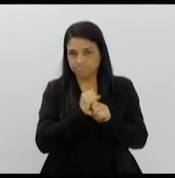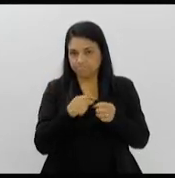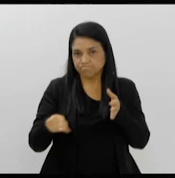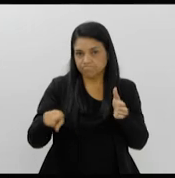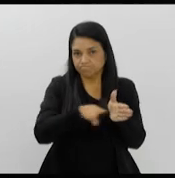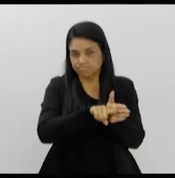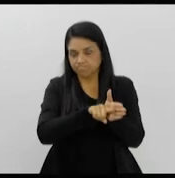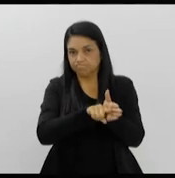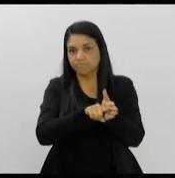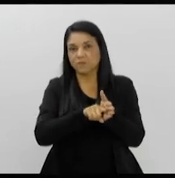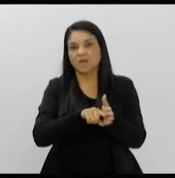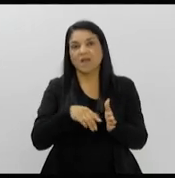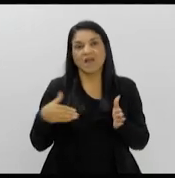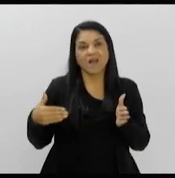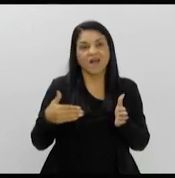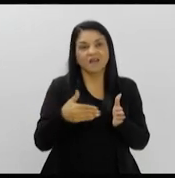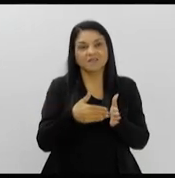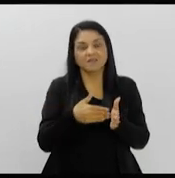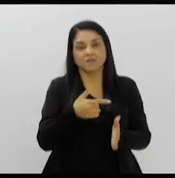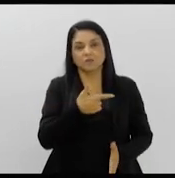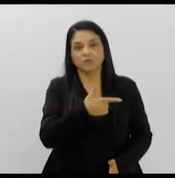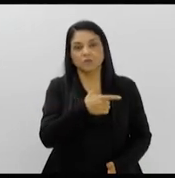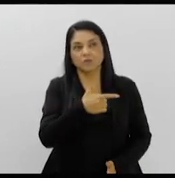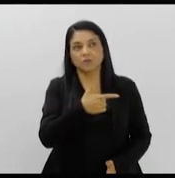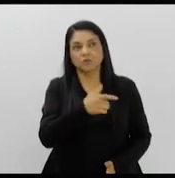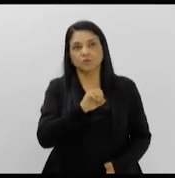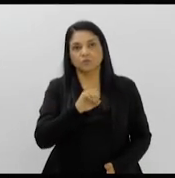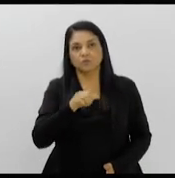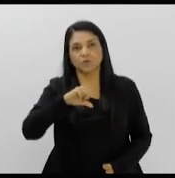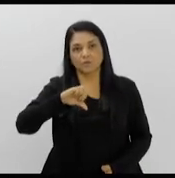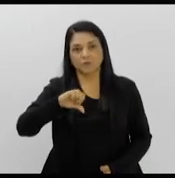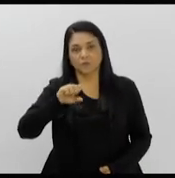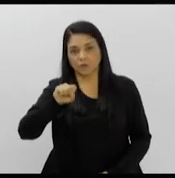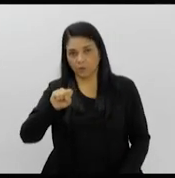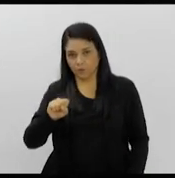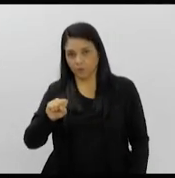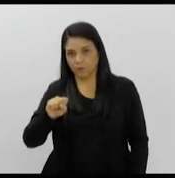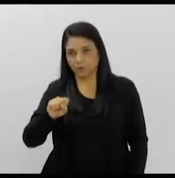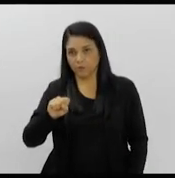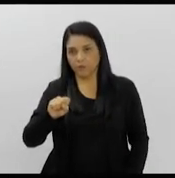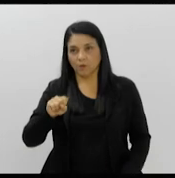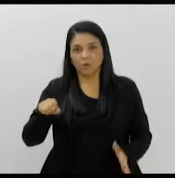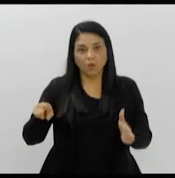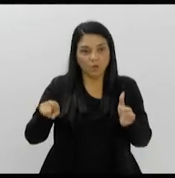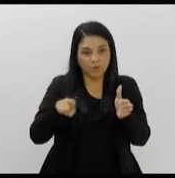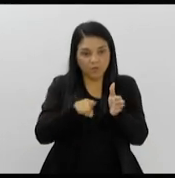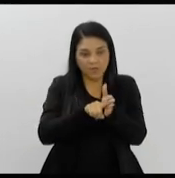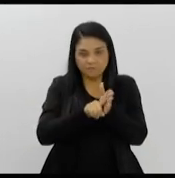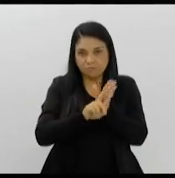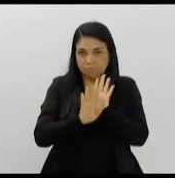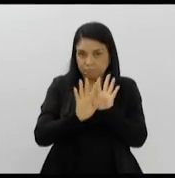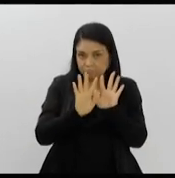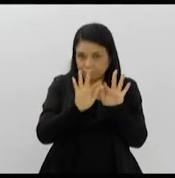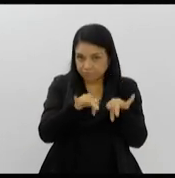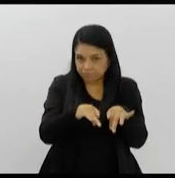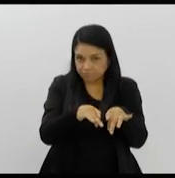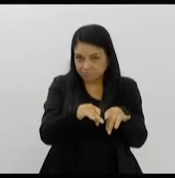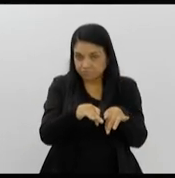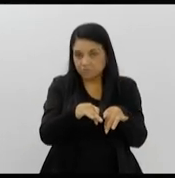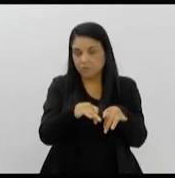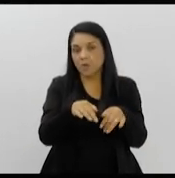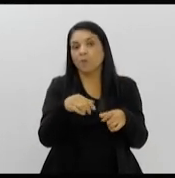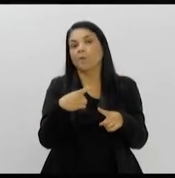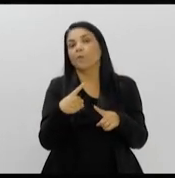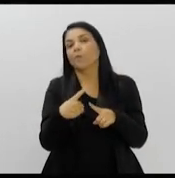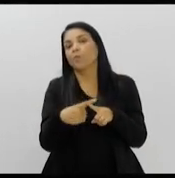de 2098 2098 esse déficit termina por quê Porque